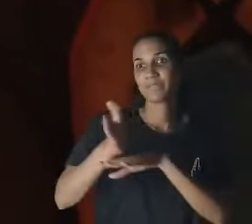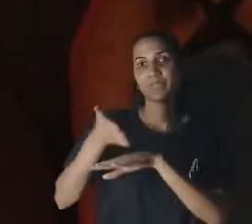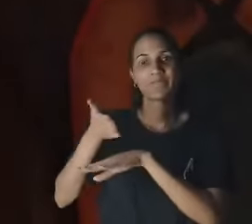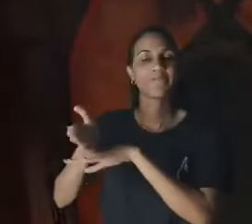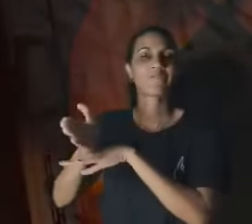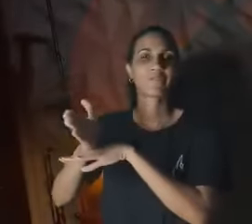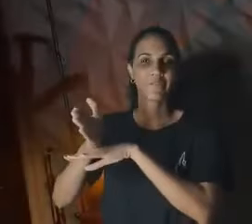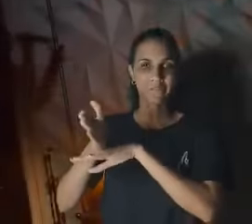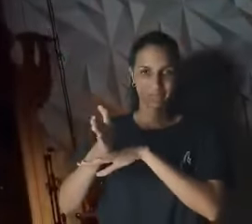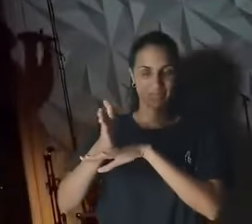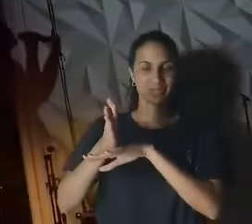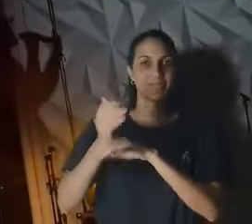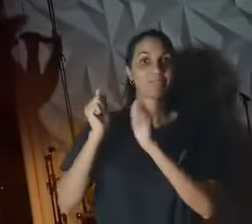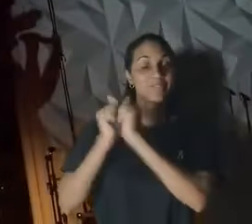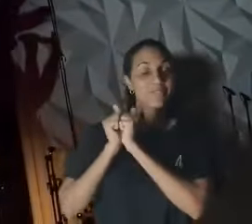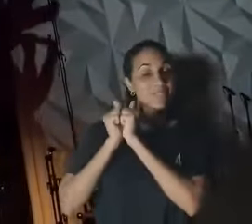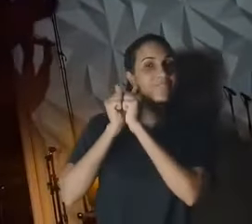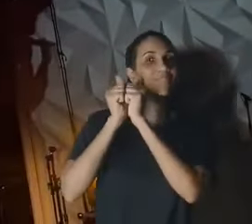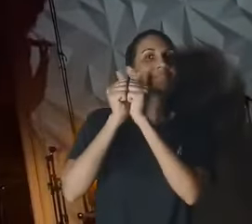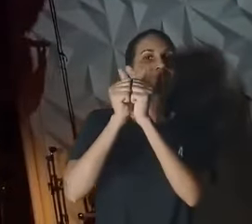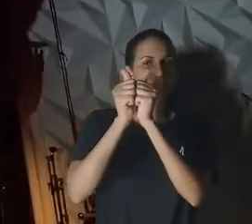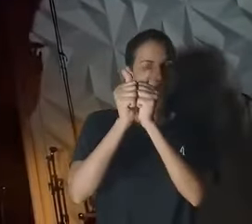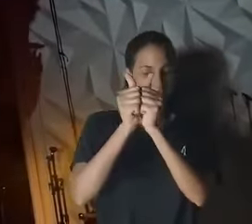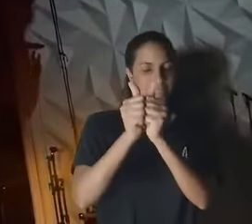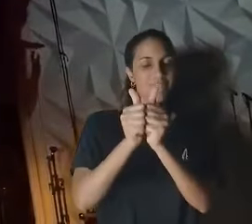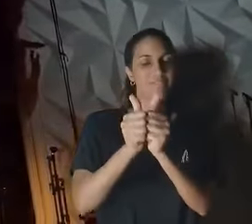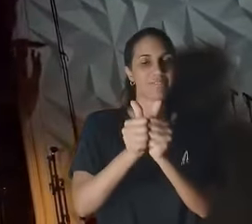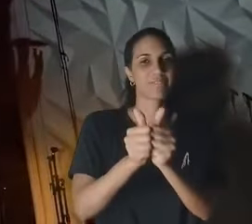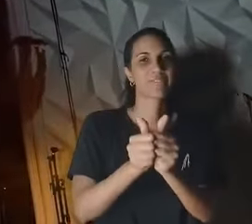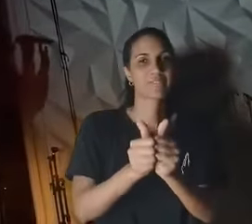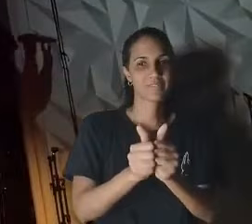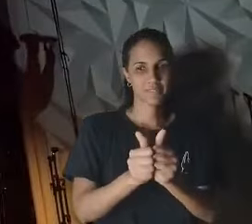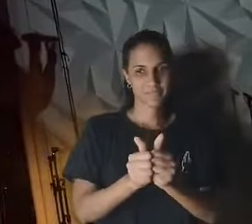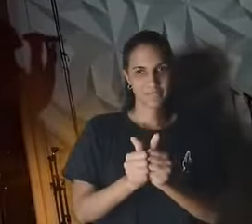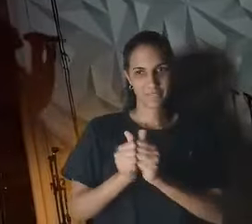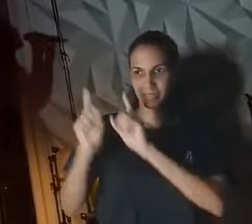andares, contigo eu